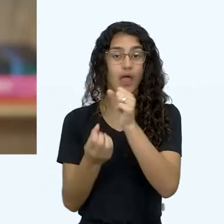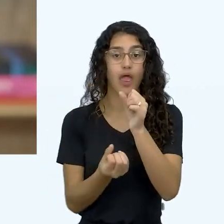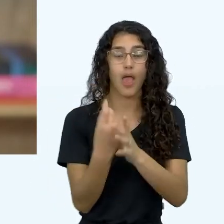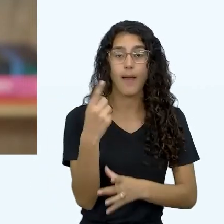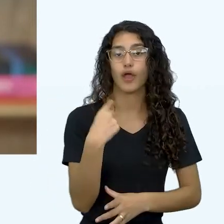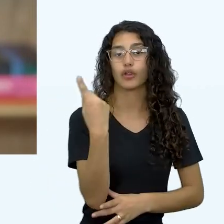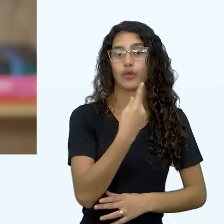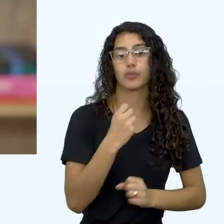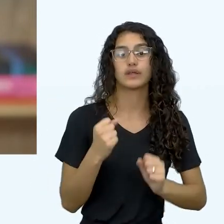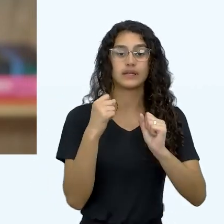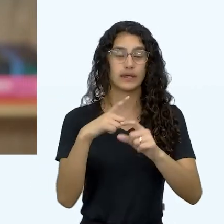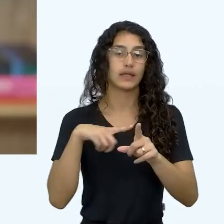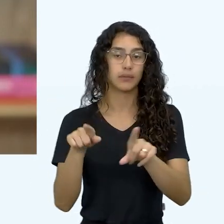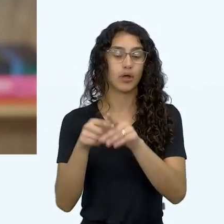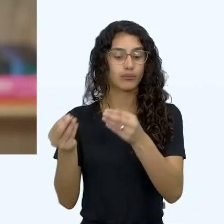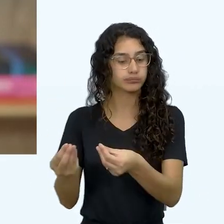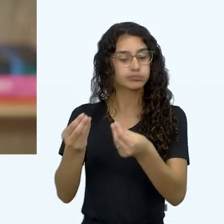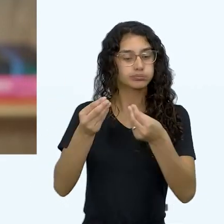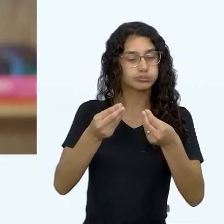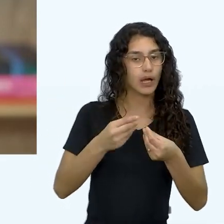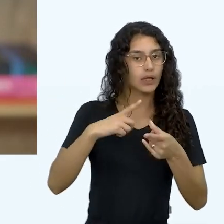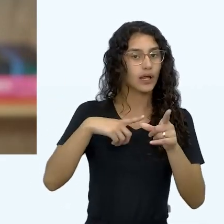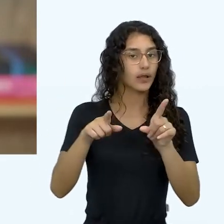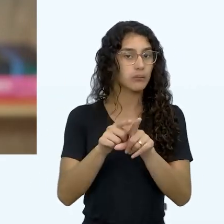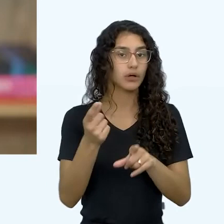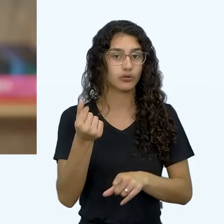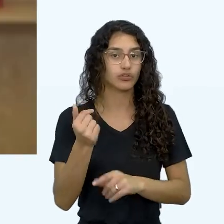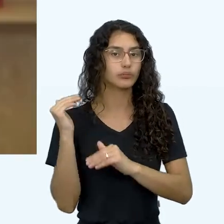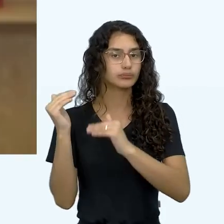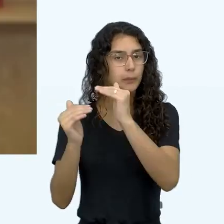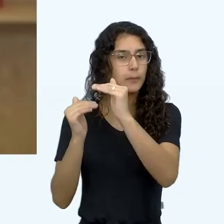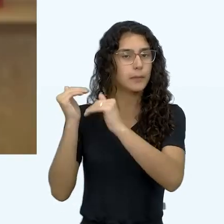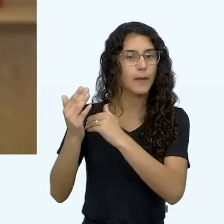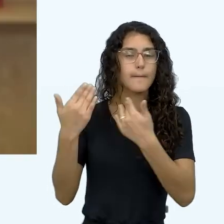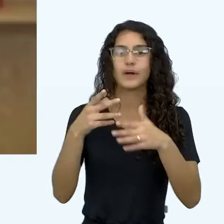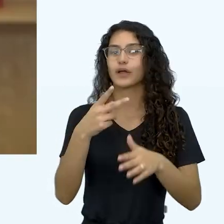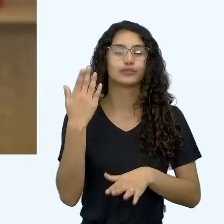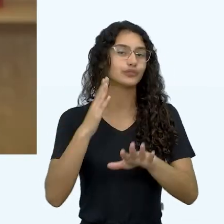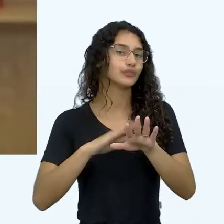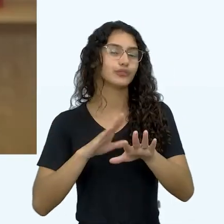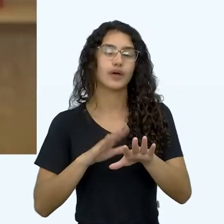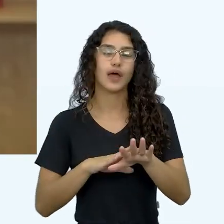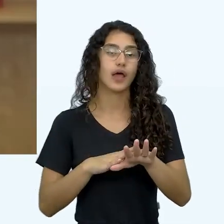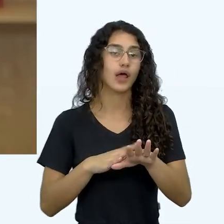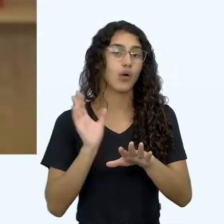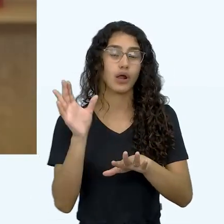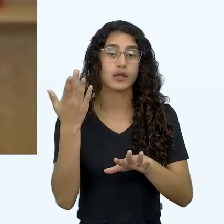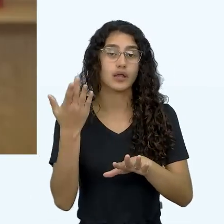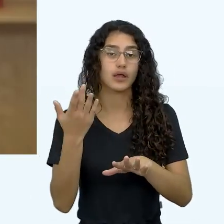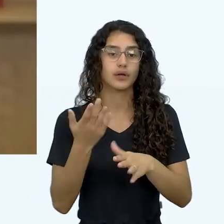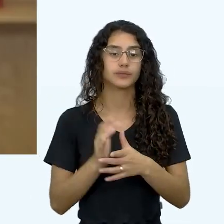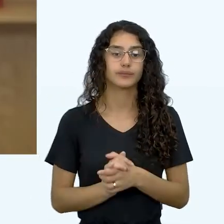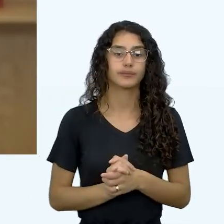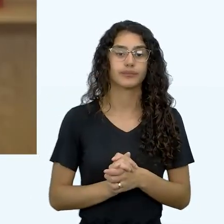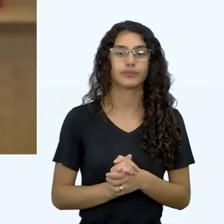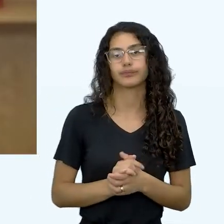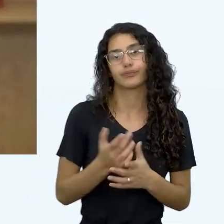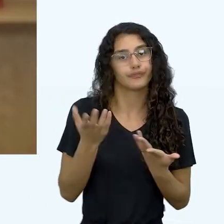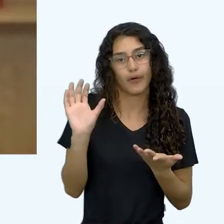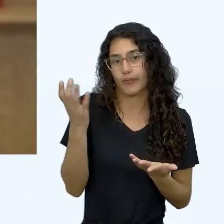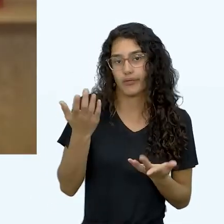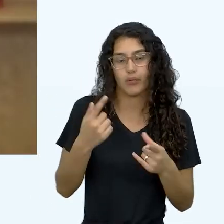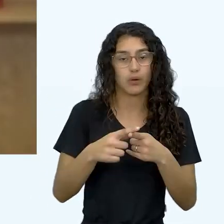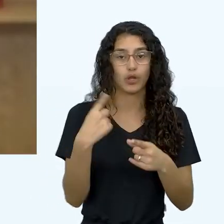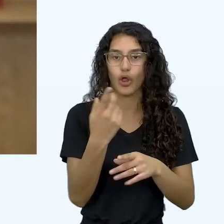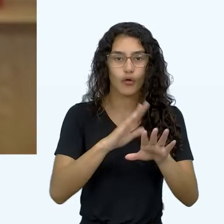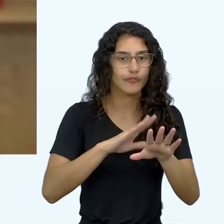que a gente possa receber resultado e dinheiro com o passar do tempo. Mas se a gente não faz nada para isso acontecer, é claro que isso daqui não vai acontecer.